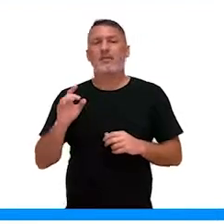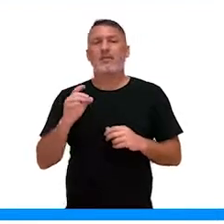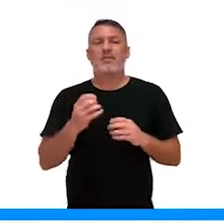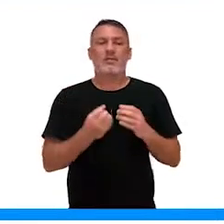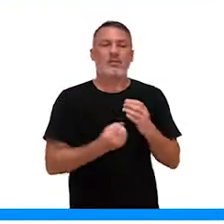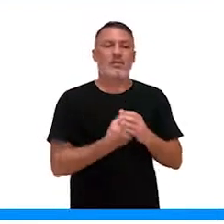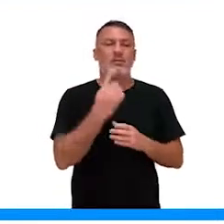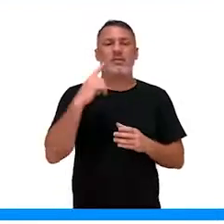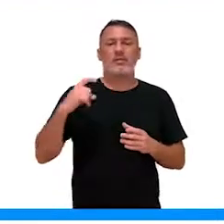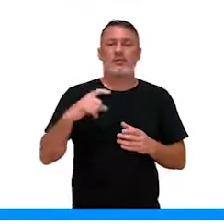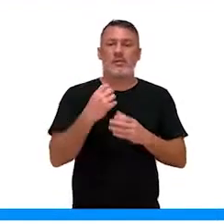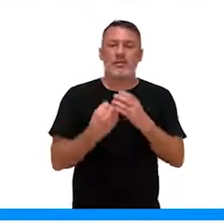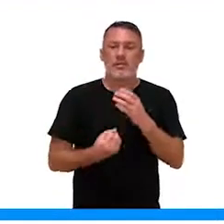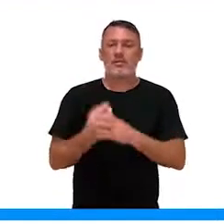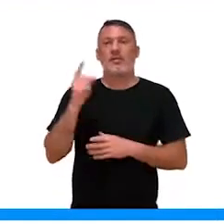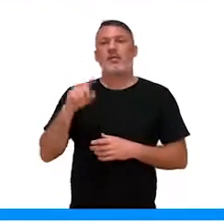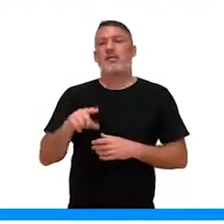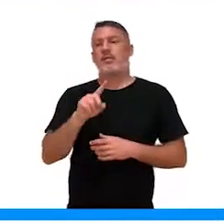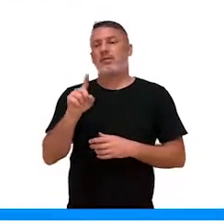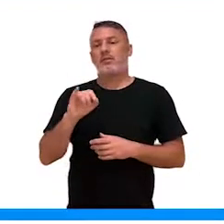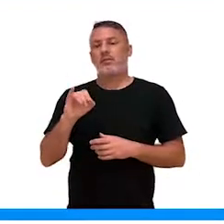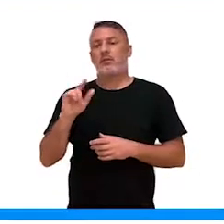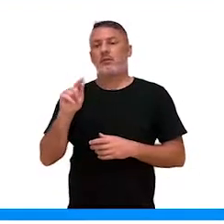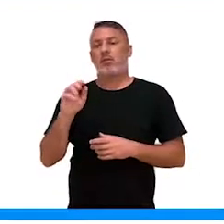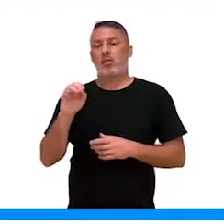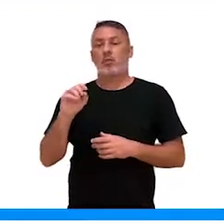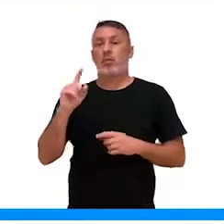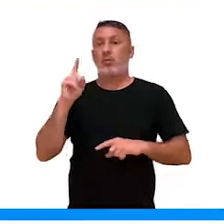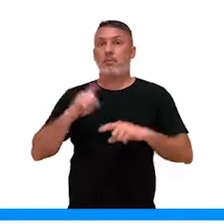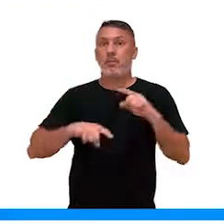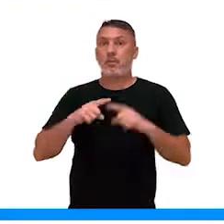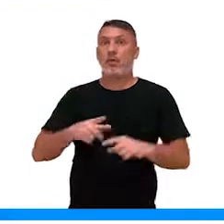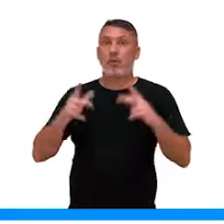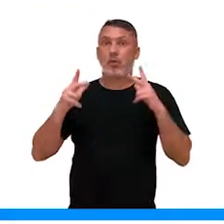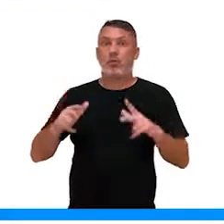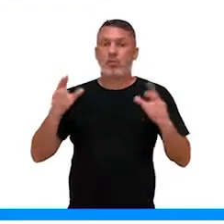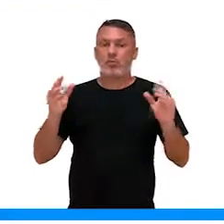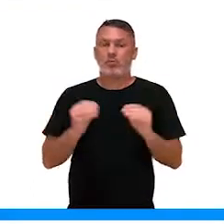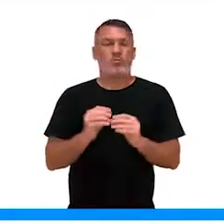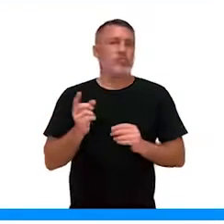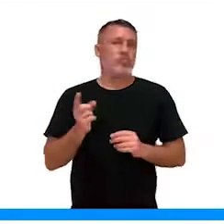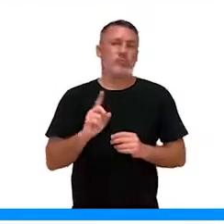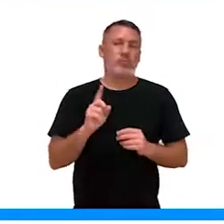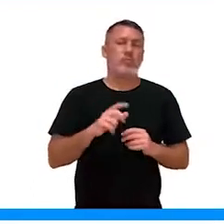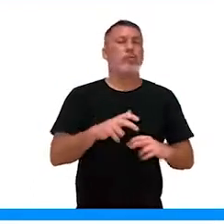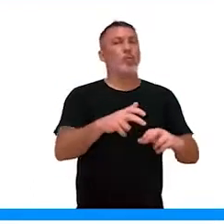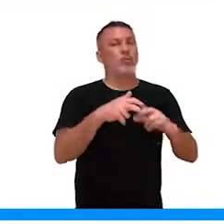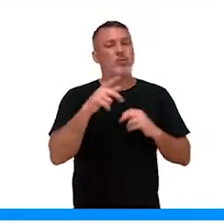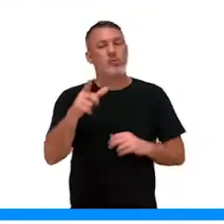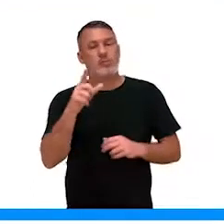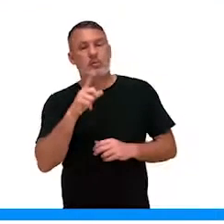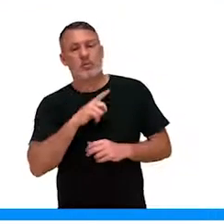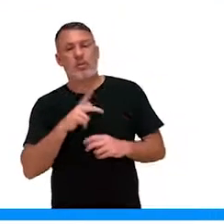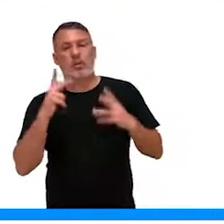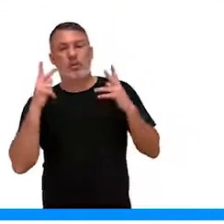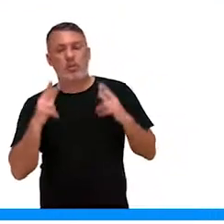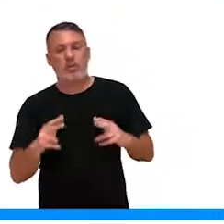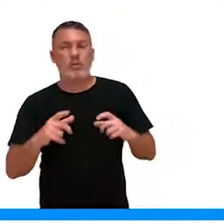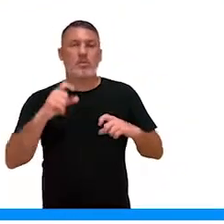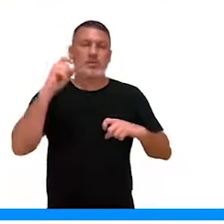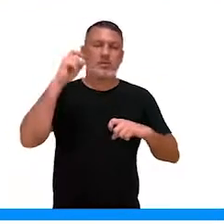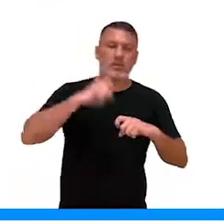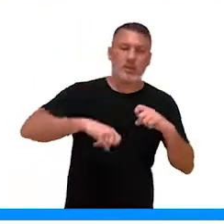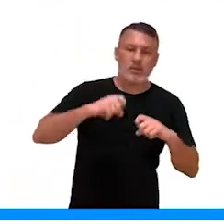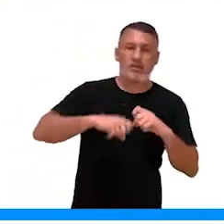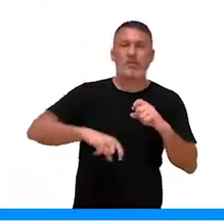que cada fecundação vai originar o seu zigoto. Eles não são produtos do mesmo material genético. Portanto, eles podem ou